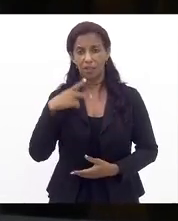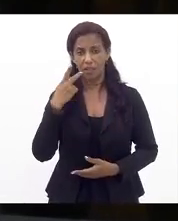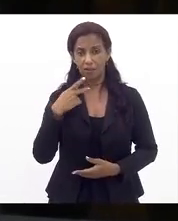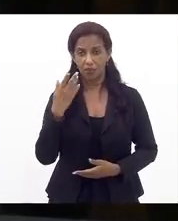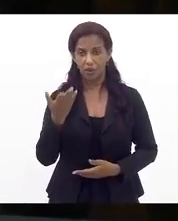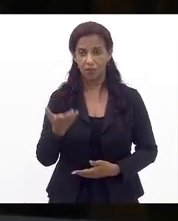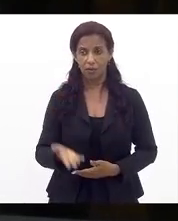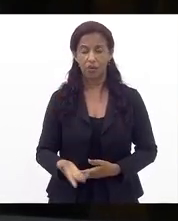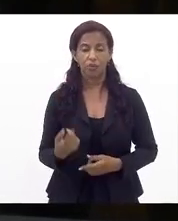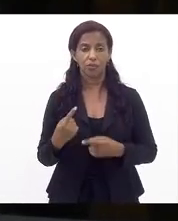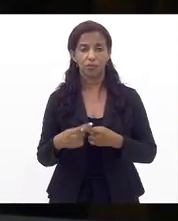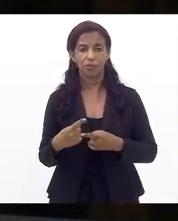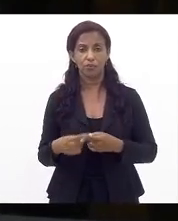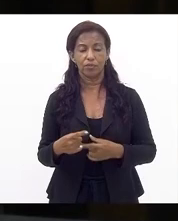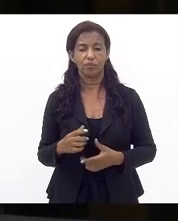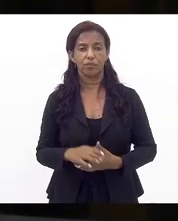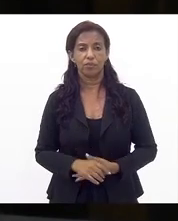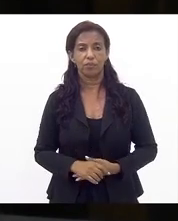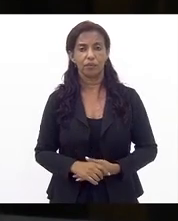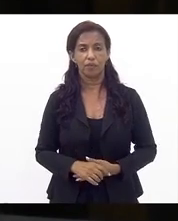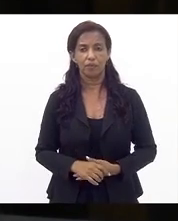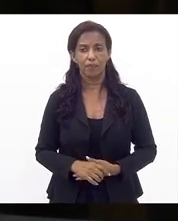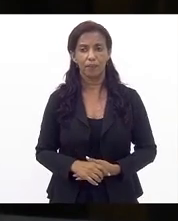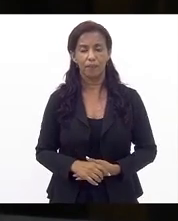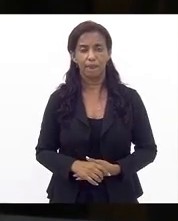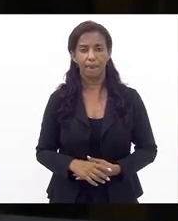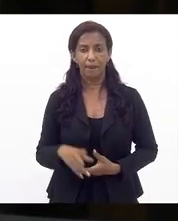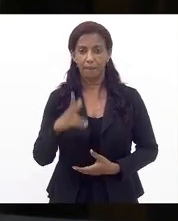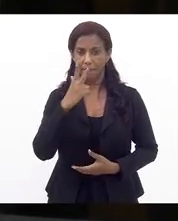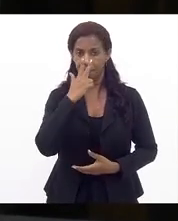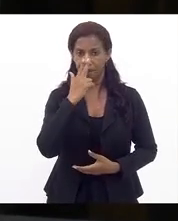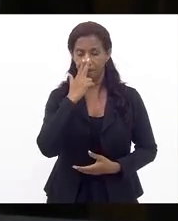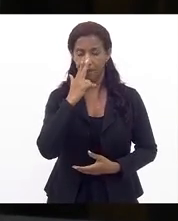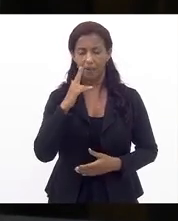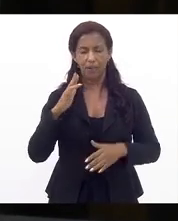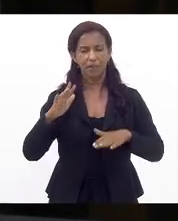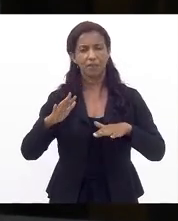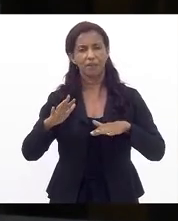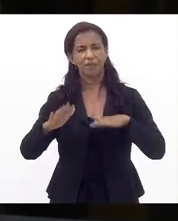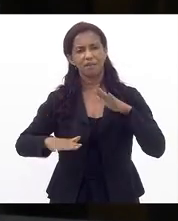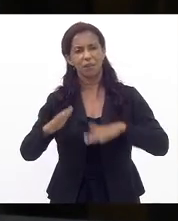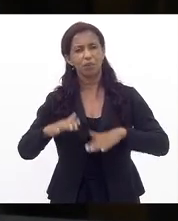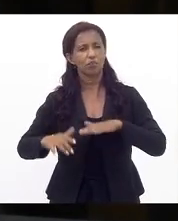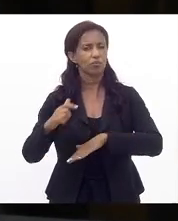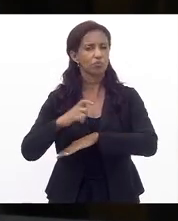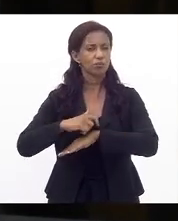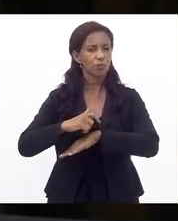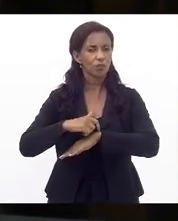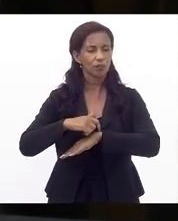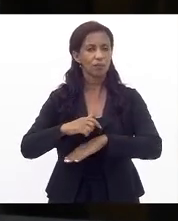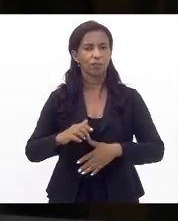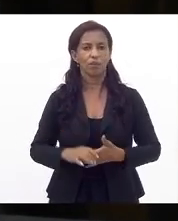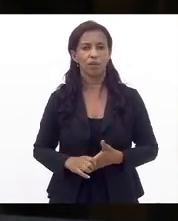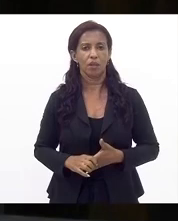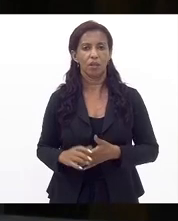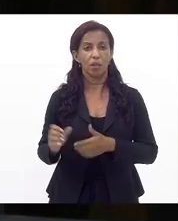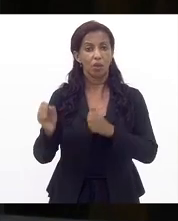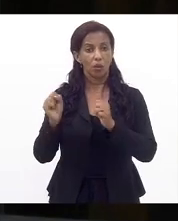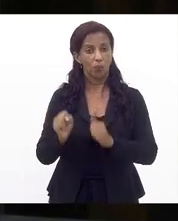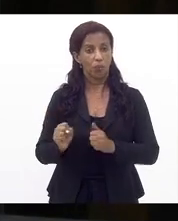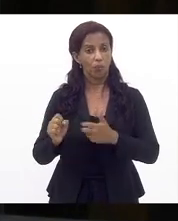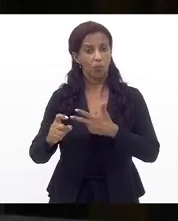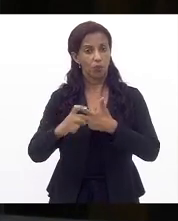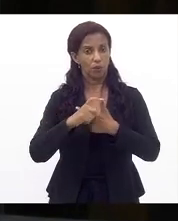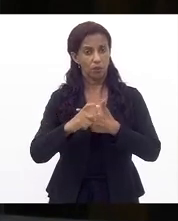isso porque me parece em certos momentos que o poder